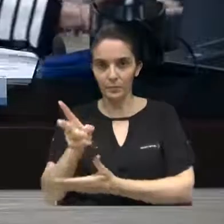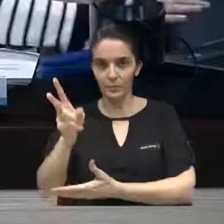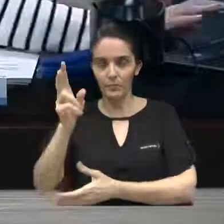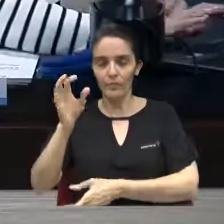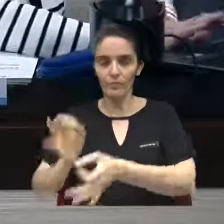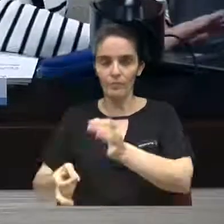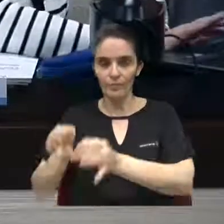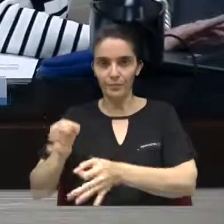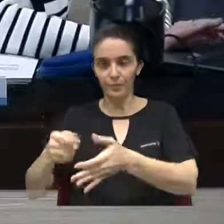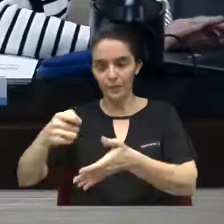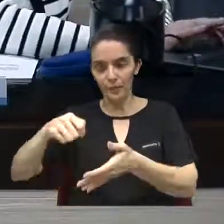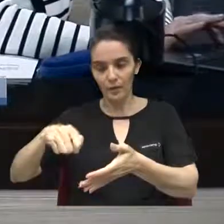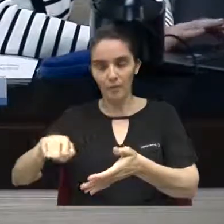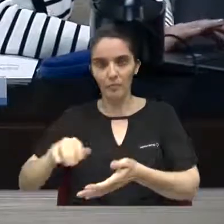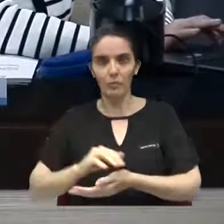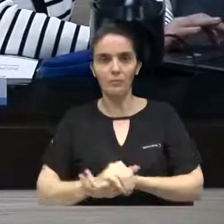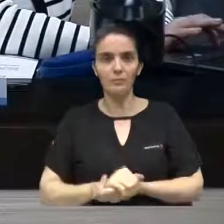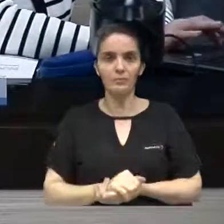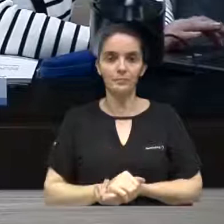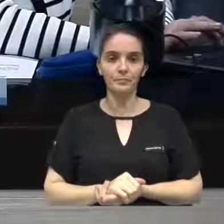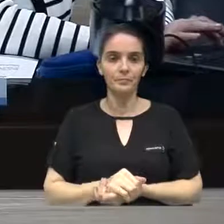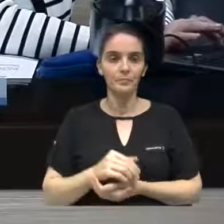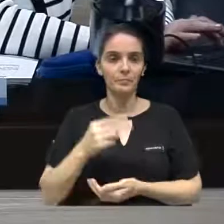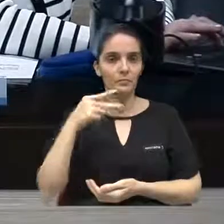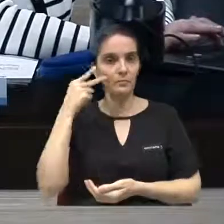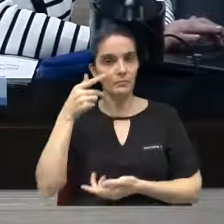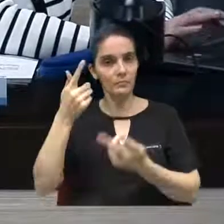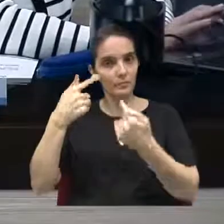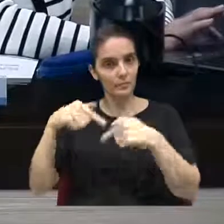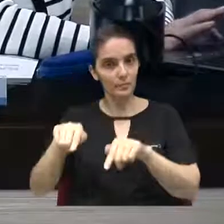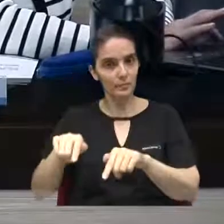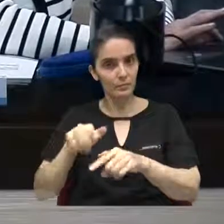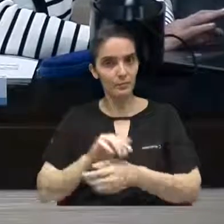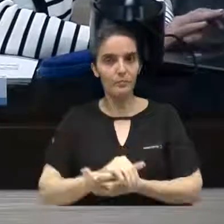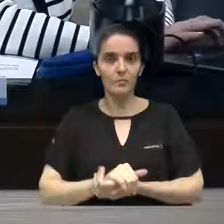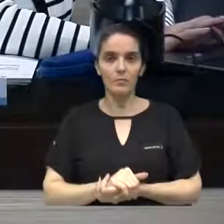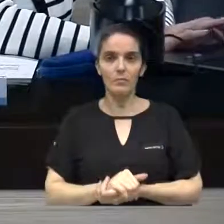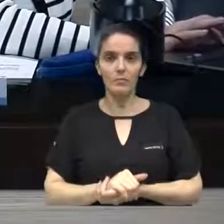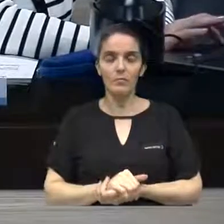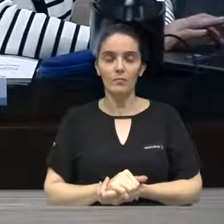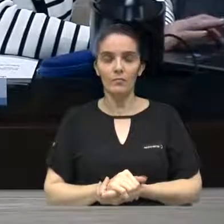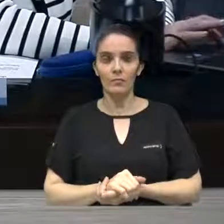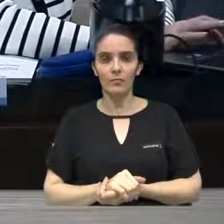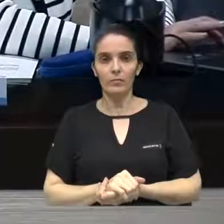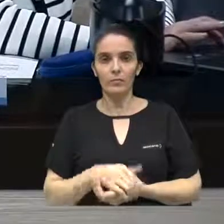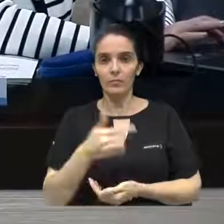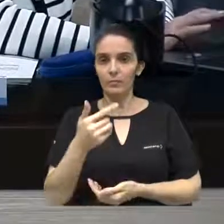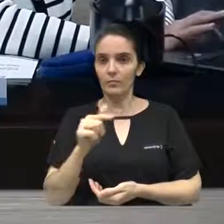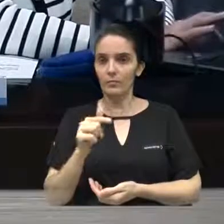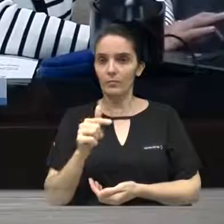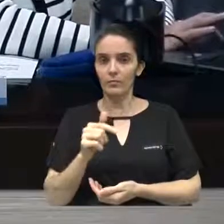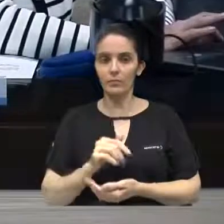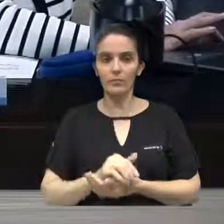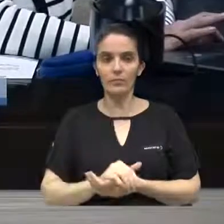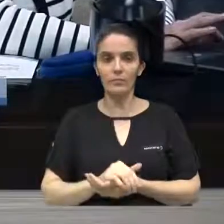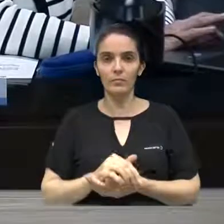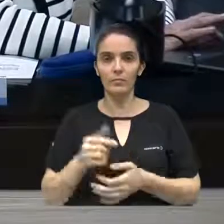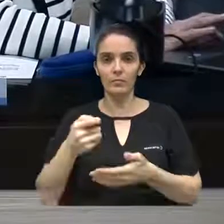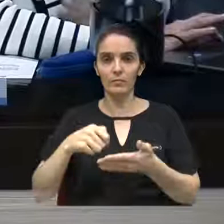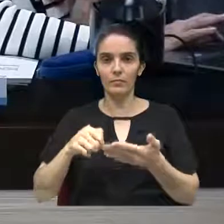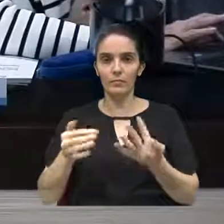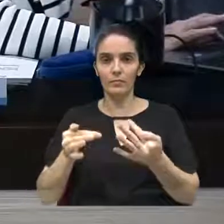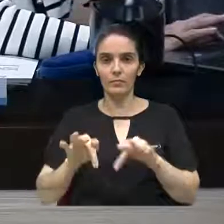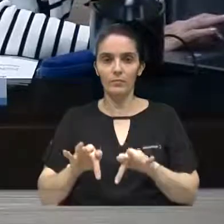Constituição, Justiça e Redação. Algum vereador deseja impugnar? Não havendo, a redação